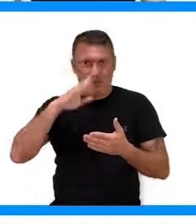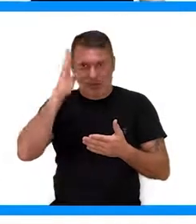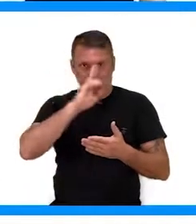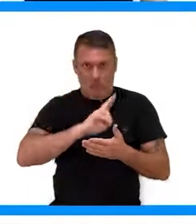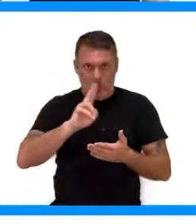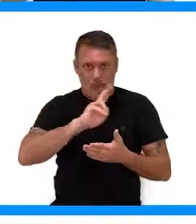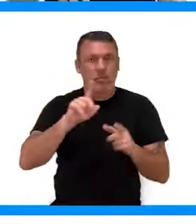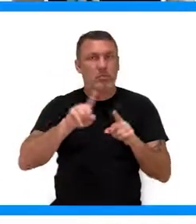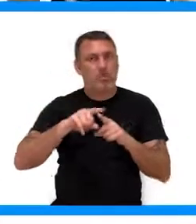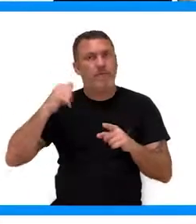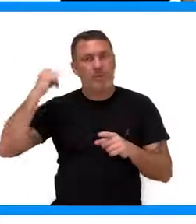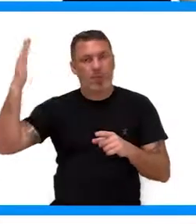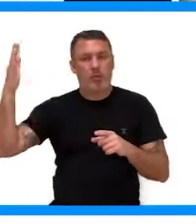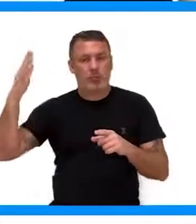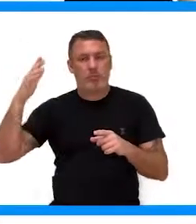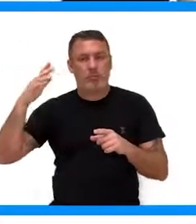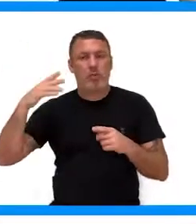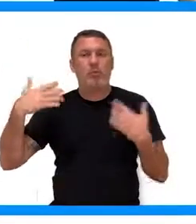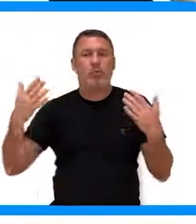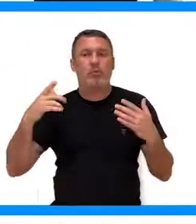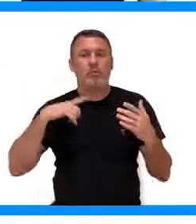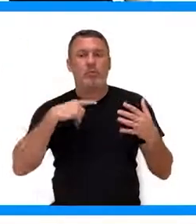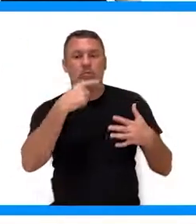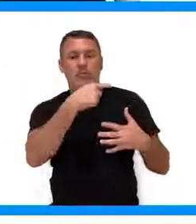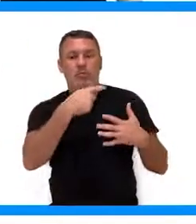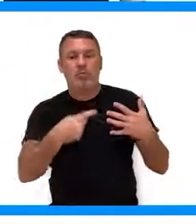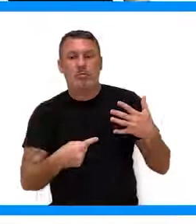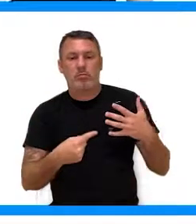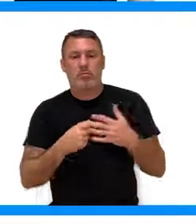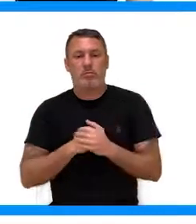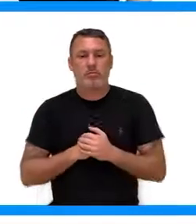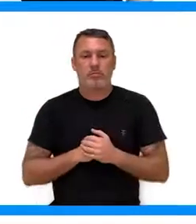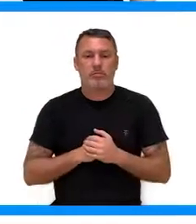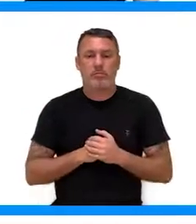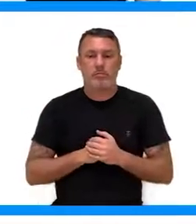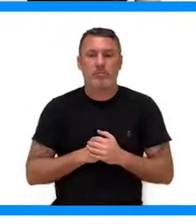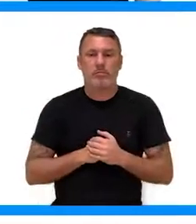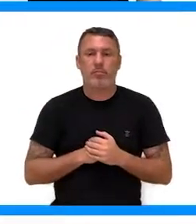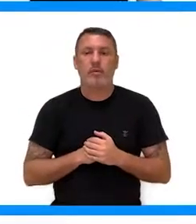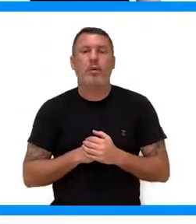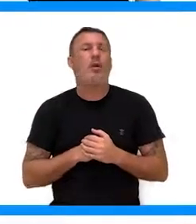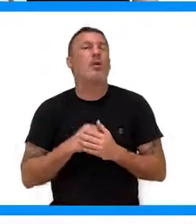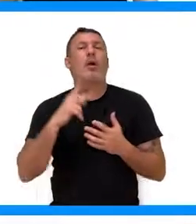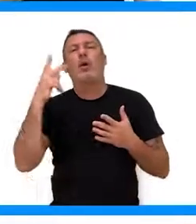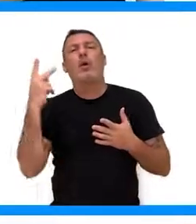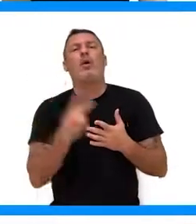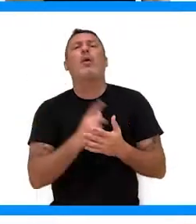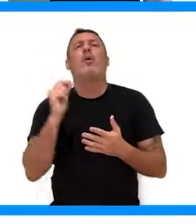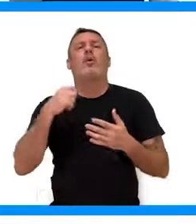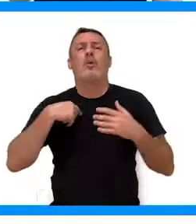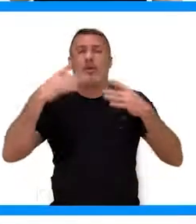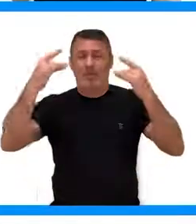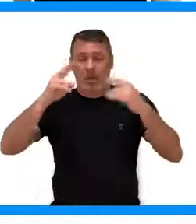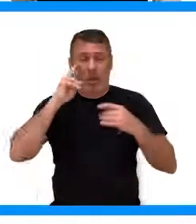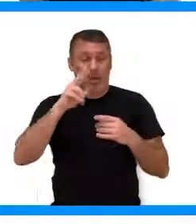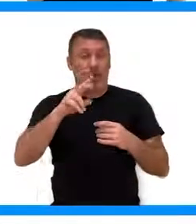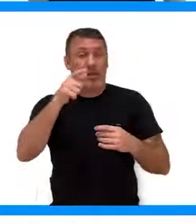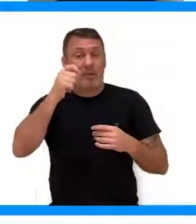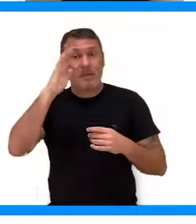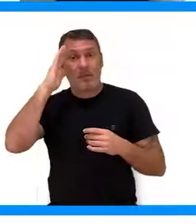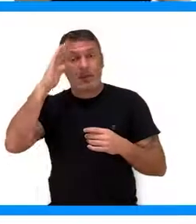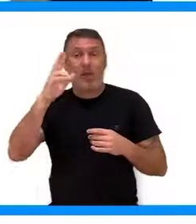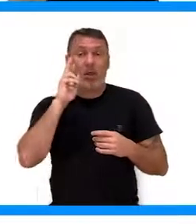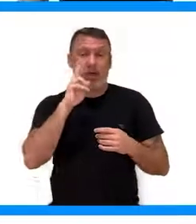demanda não só no mercado interno, mas também no mercado externo. Qual foi a consequência disso, galera? Olha,